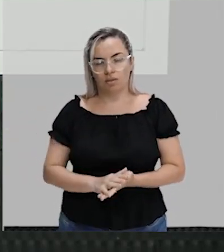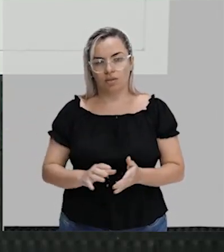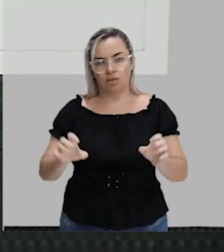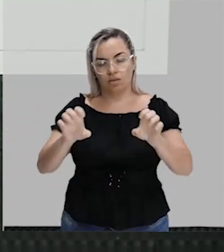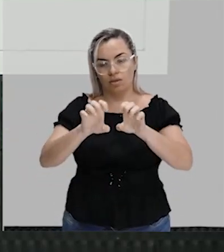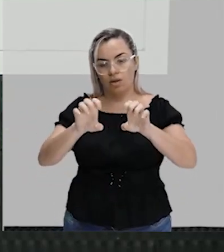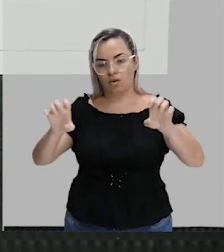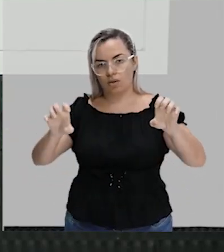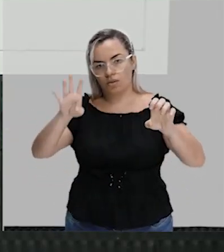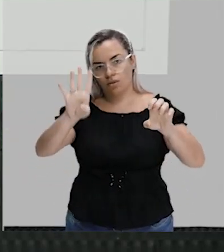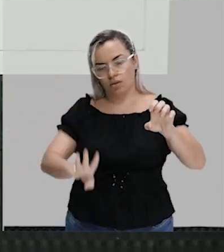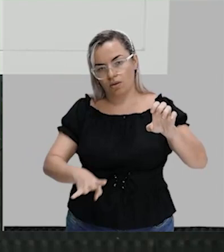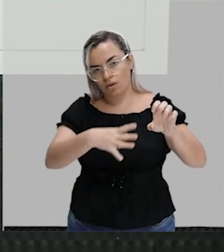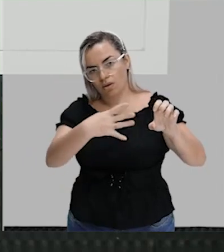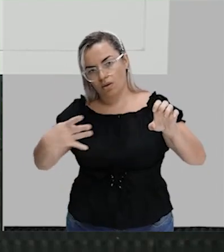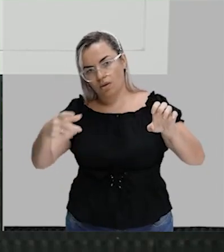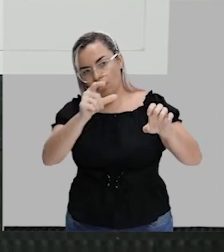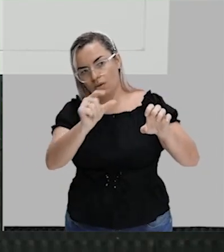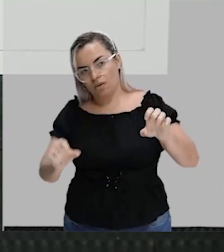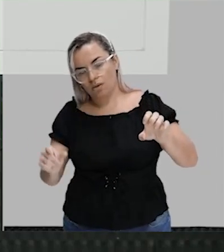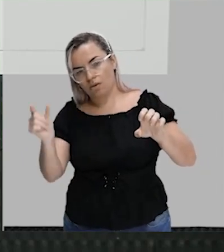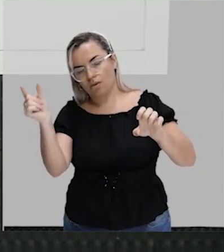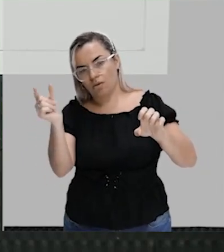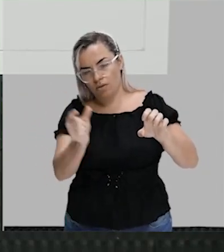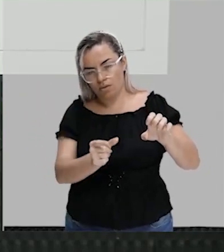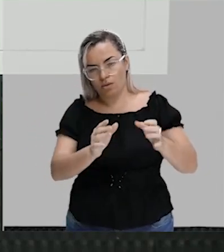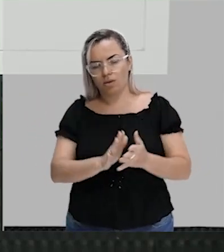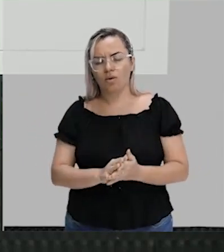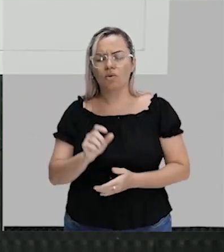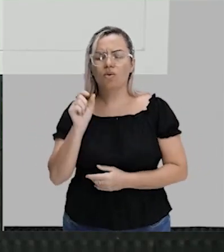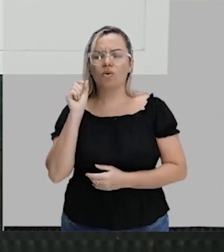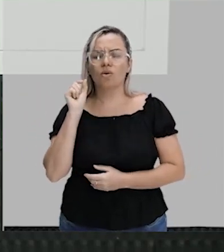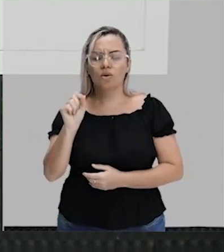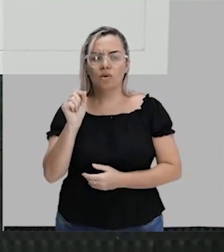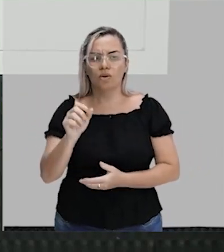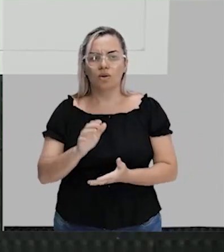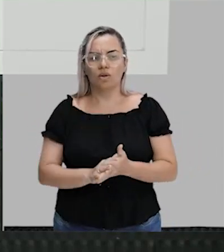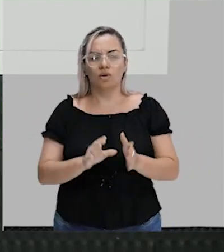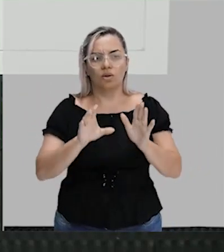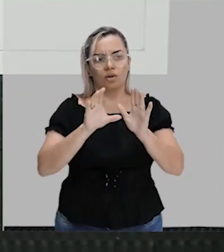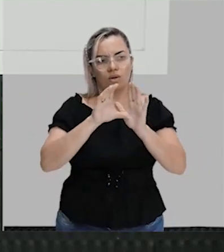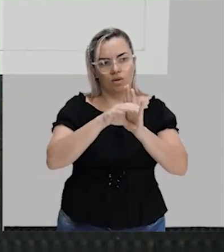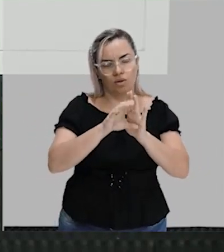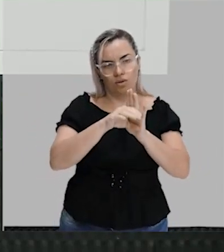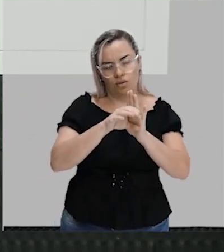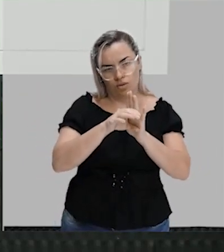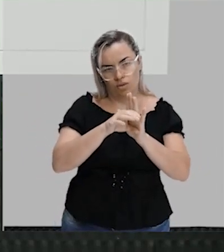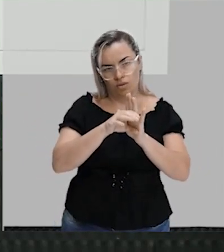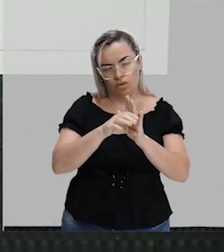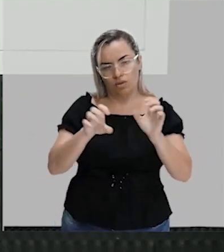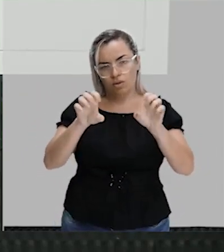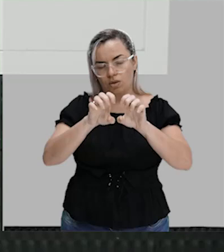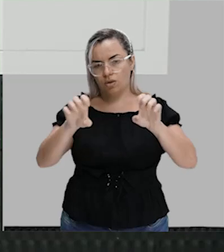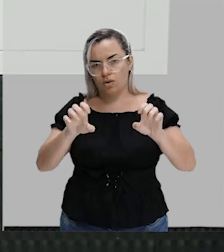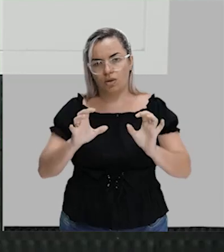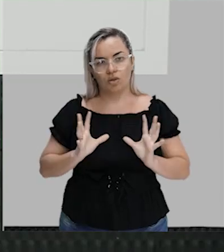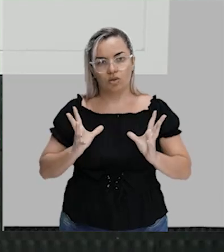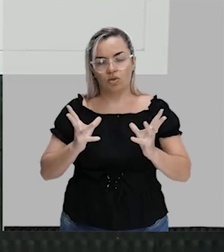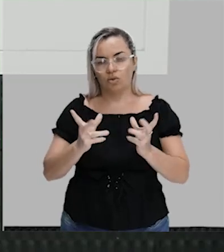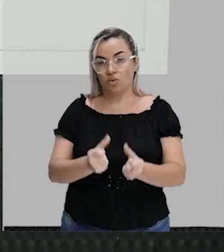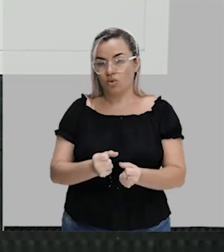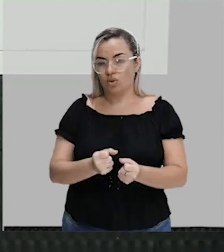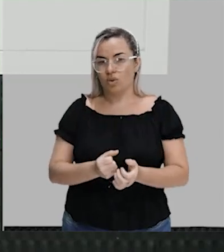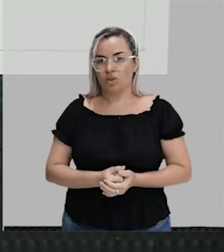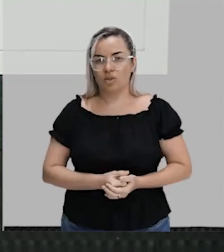matricial tá uma equação material O que que é uma equação conceito de equação equação é toda igualdade que tem uma